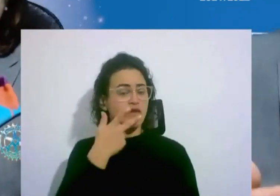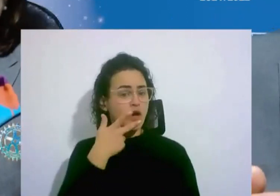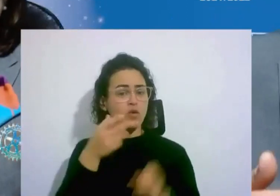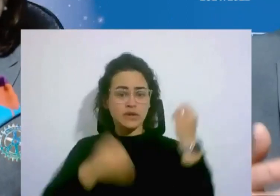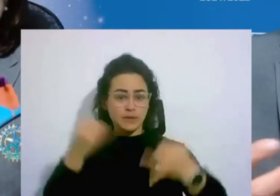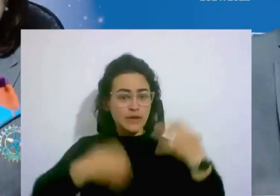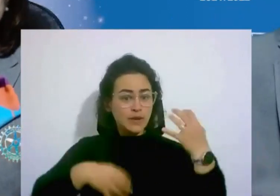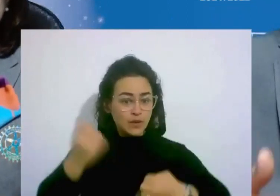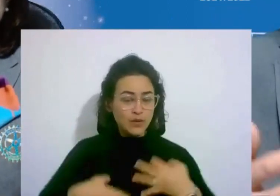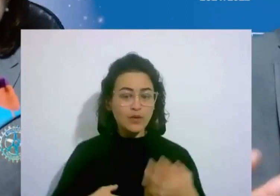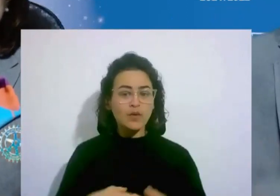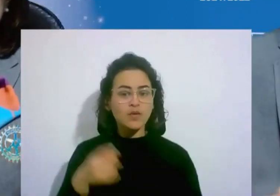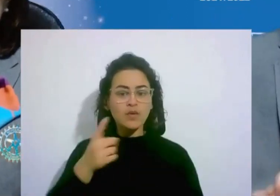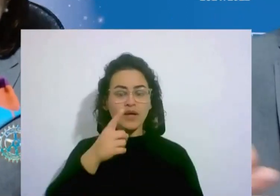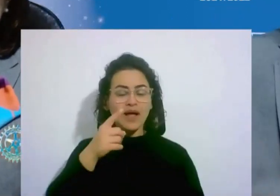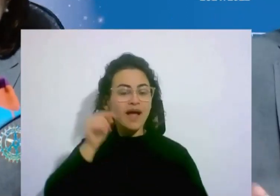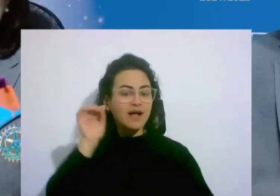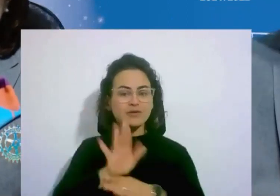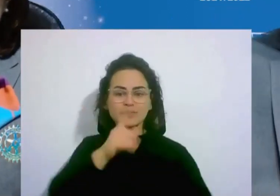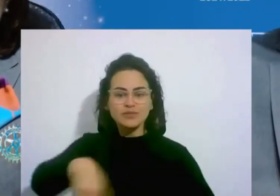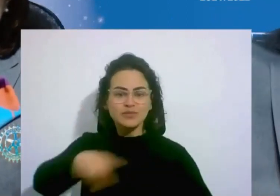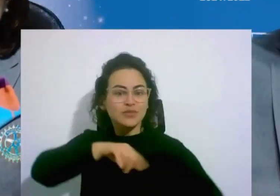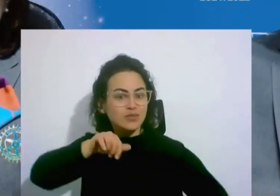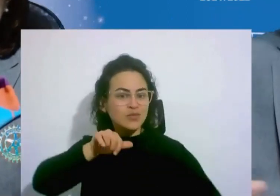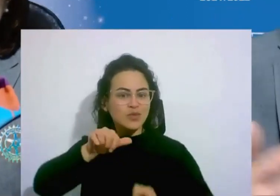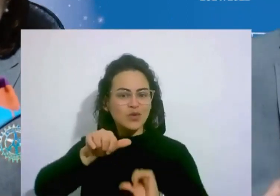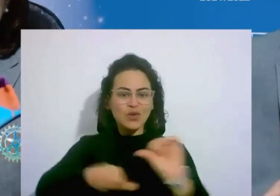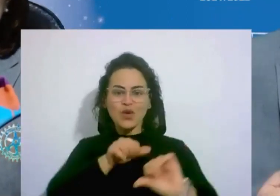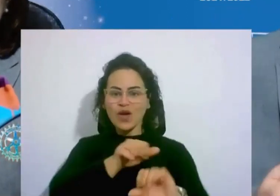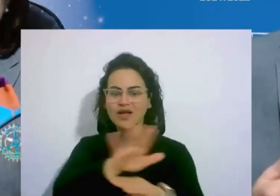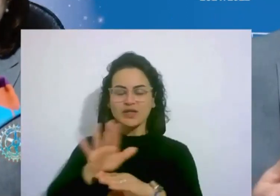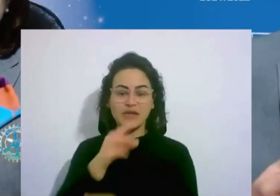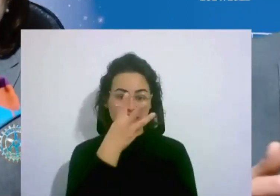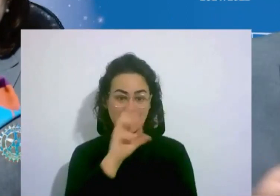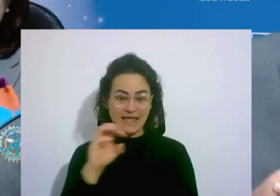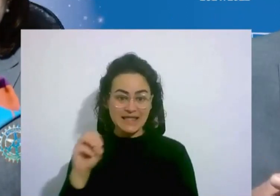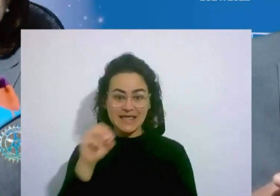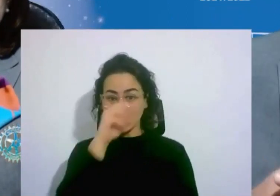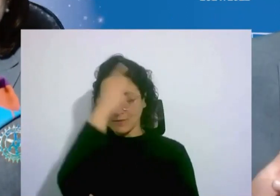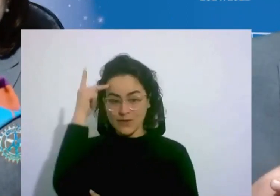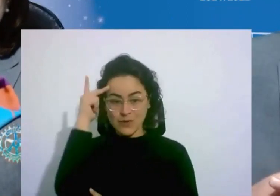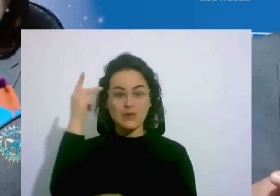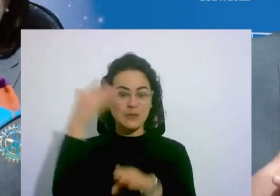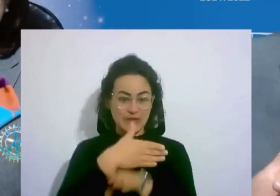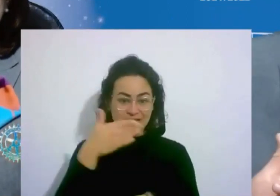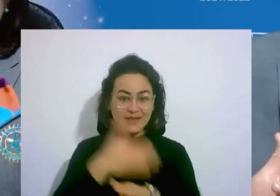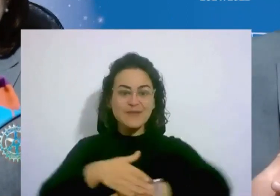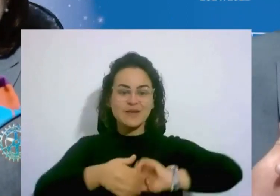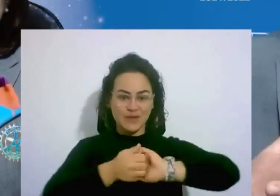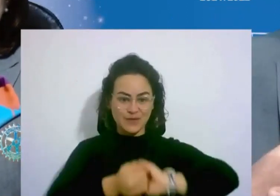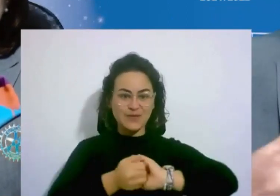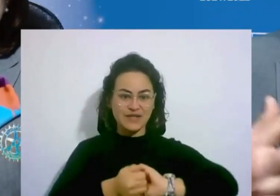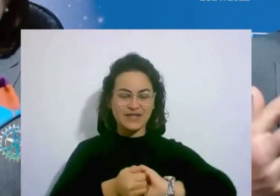elas transformaram a noite desses quase 300 companheiros que estão aí conectados.